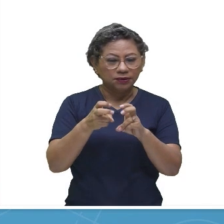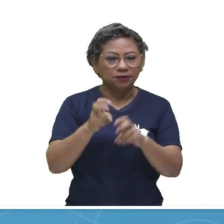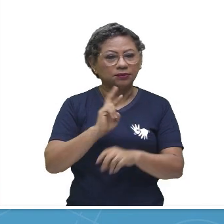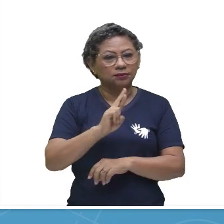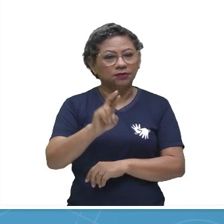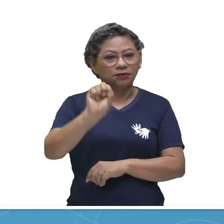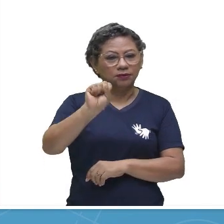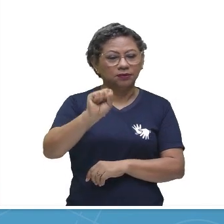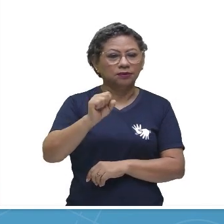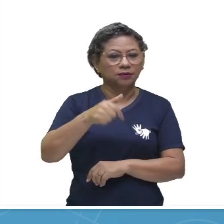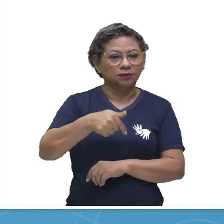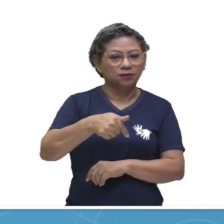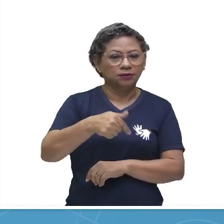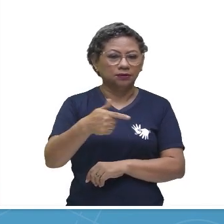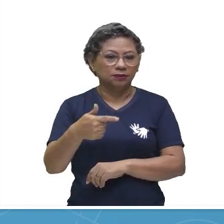729.